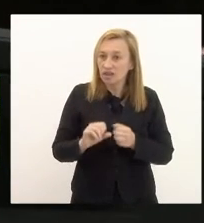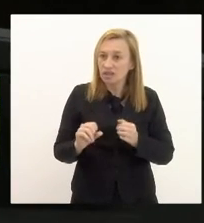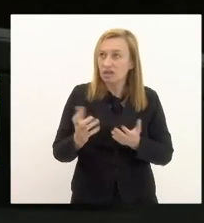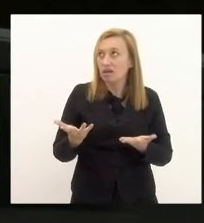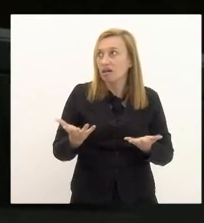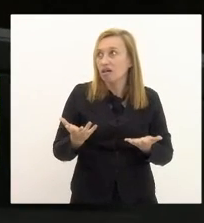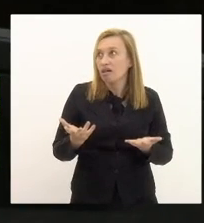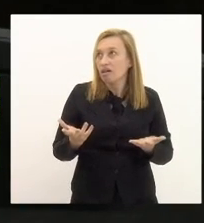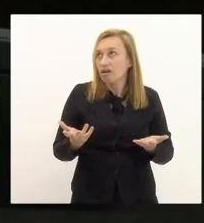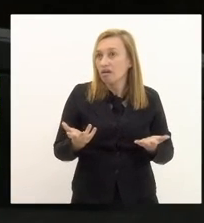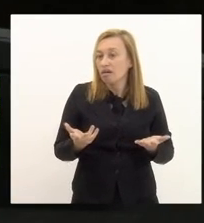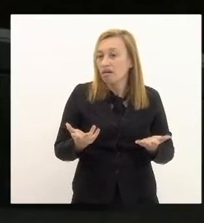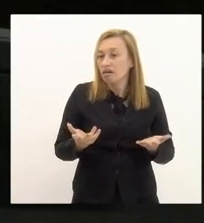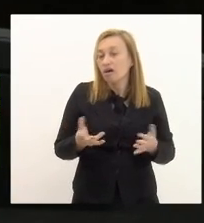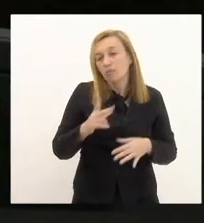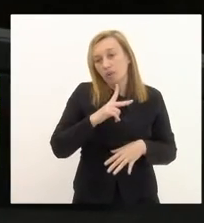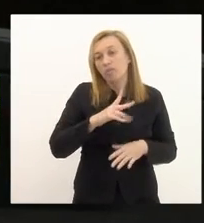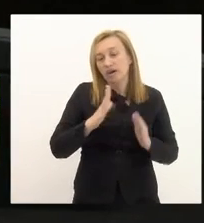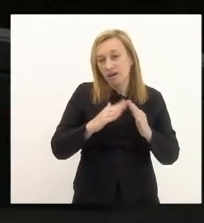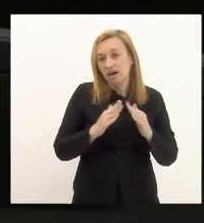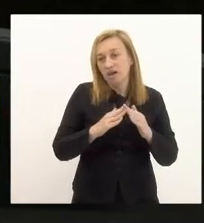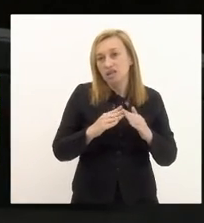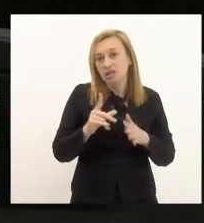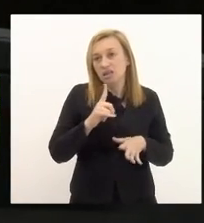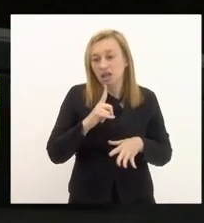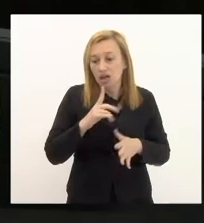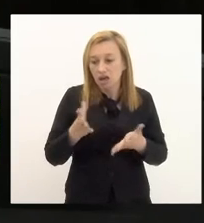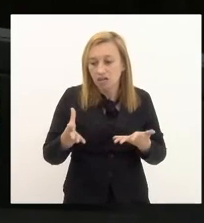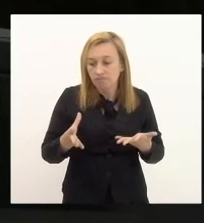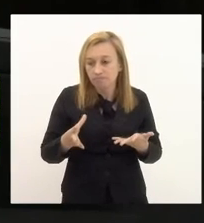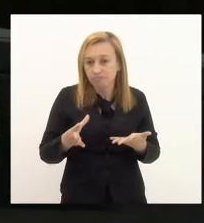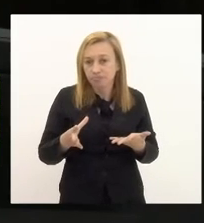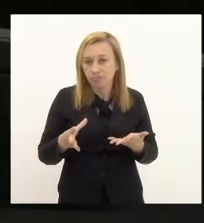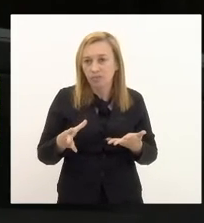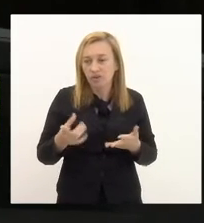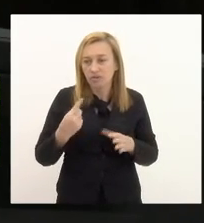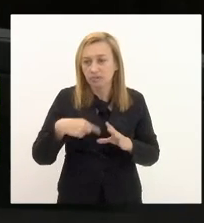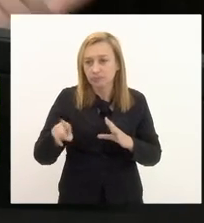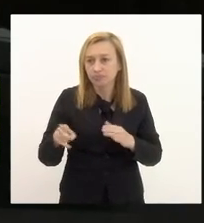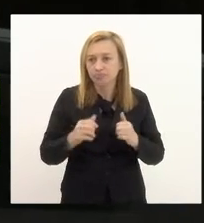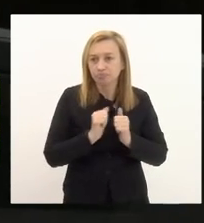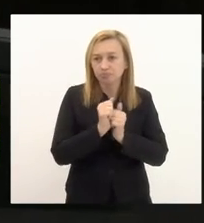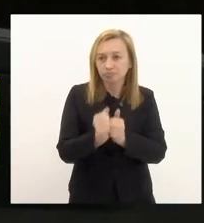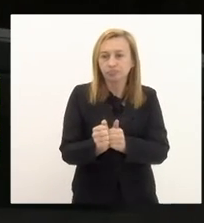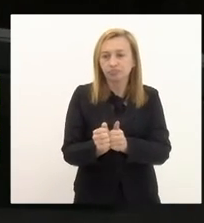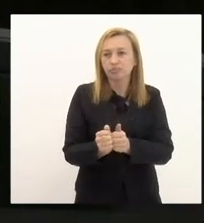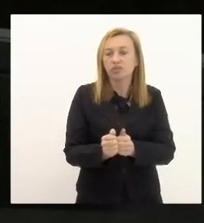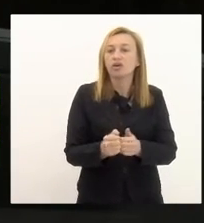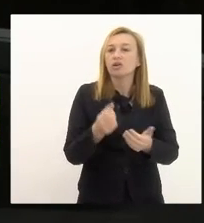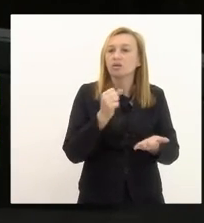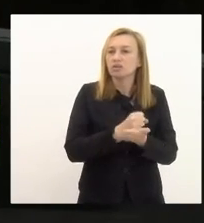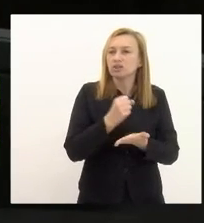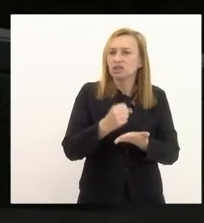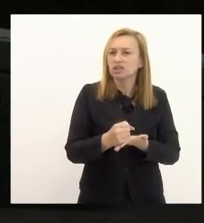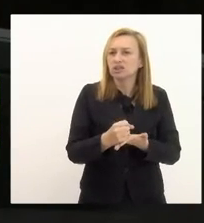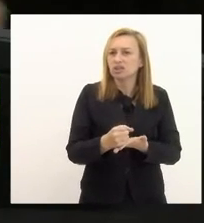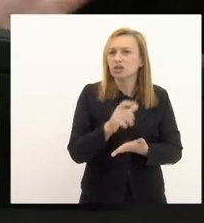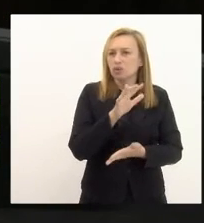vias de a própria casa aqui tem ido nessa direção contratando